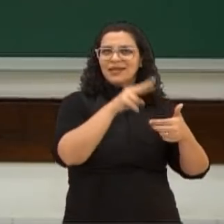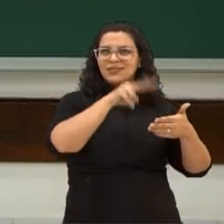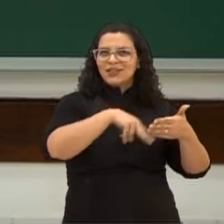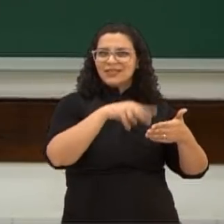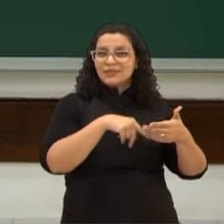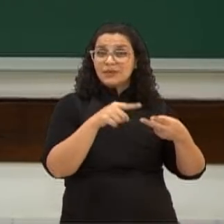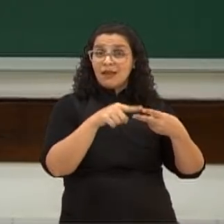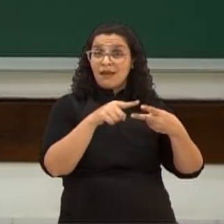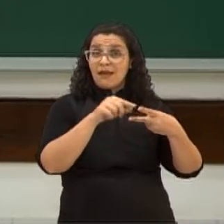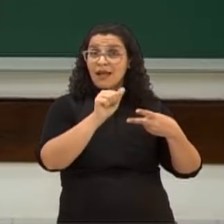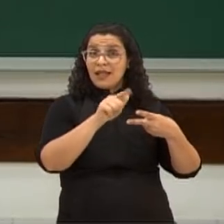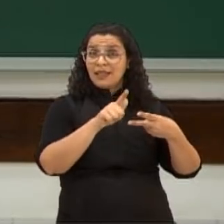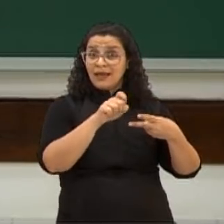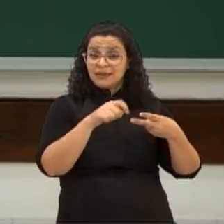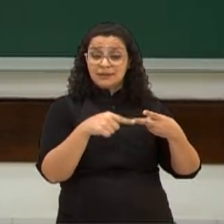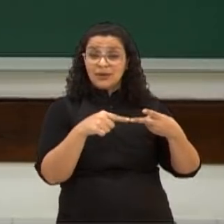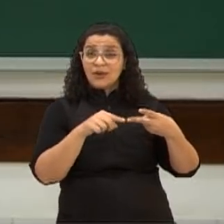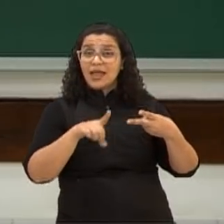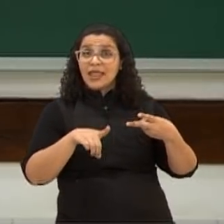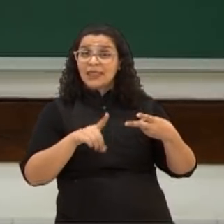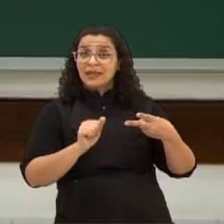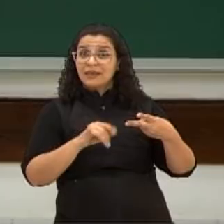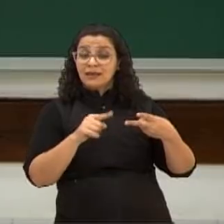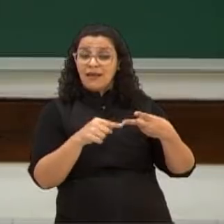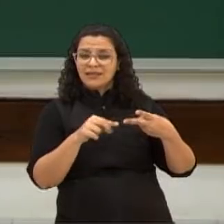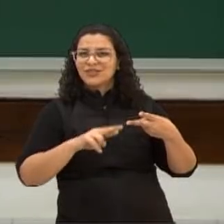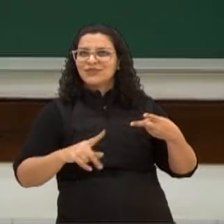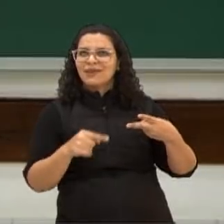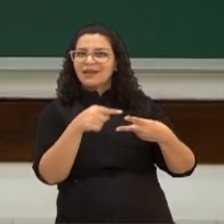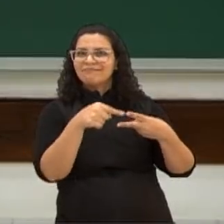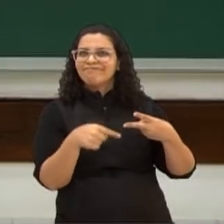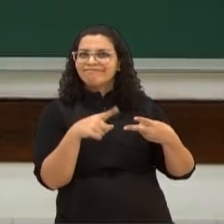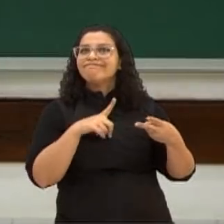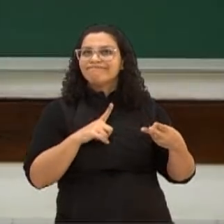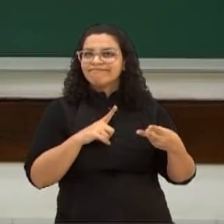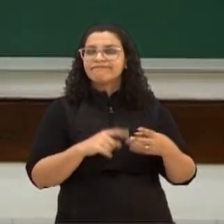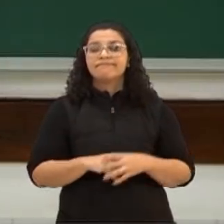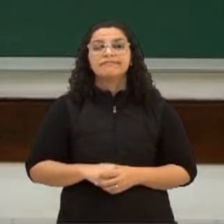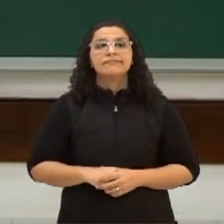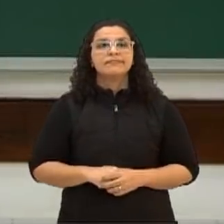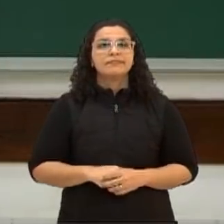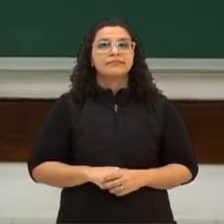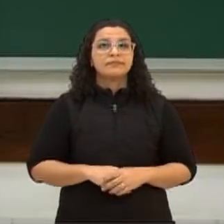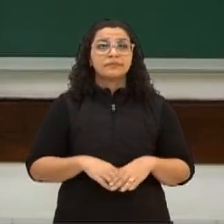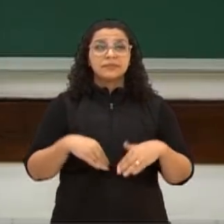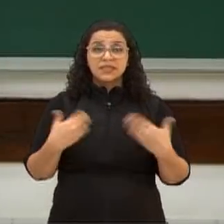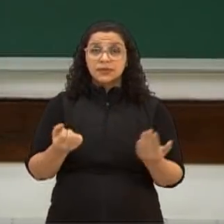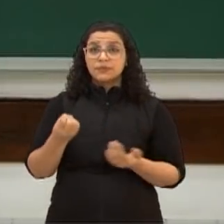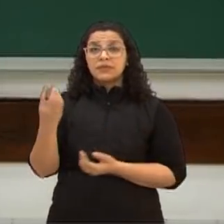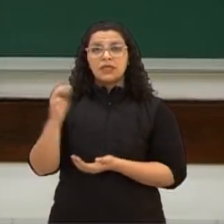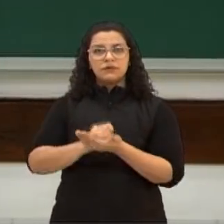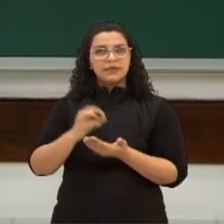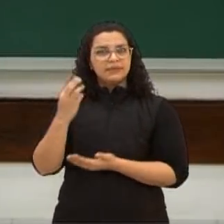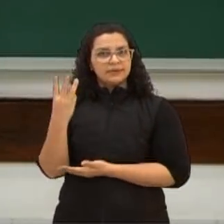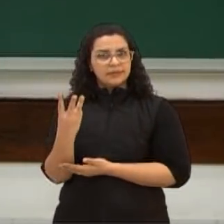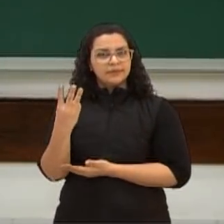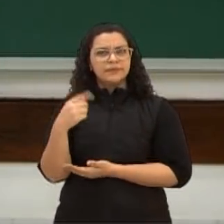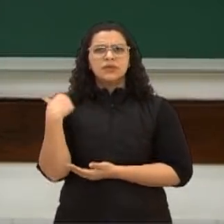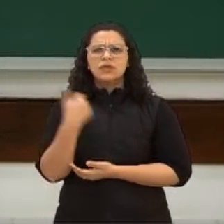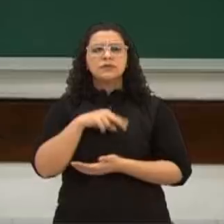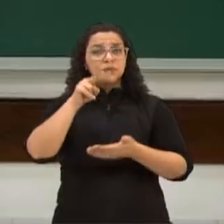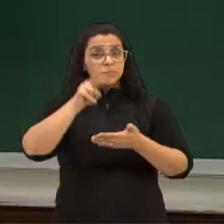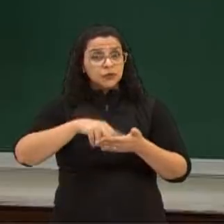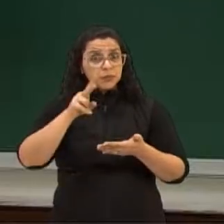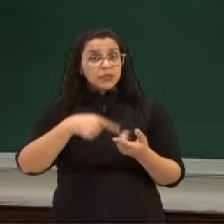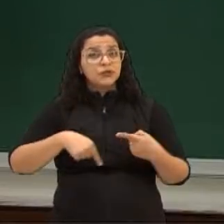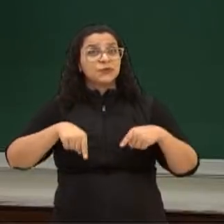a carta do Alex. Nós já temos um tom diferente na carta, ok? Nossa atividade, nós vamos